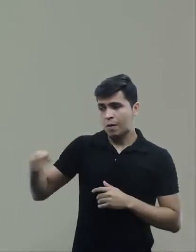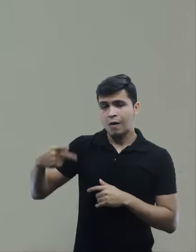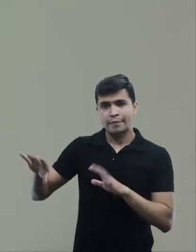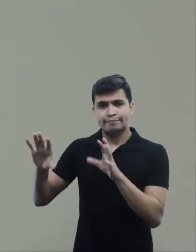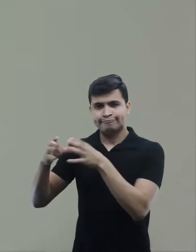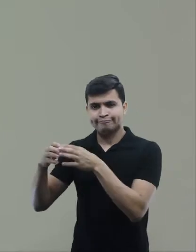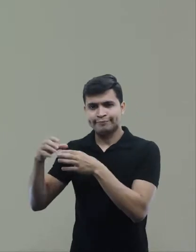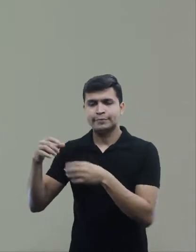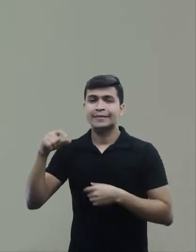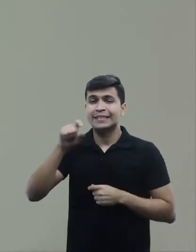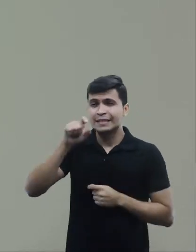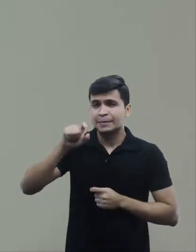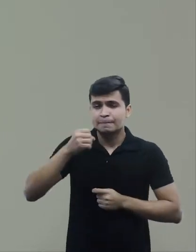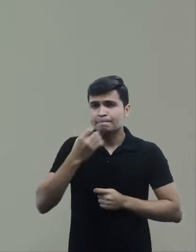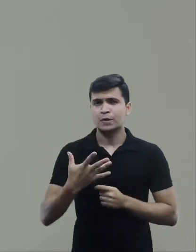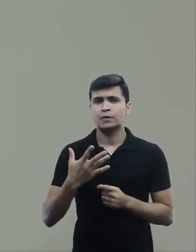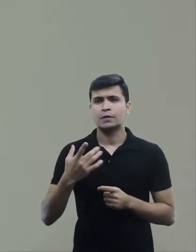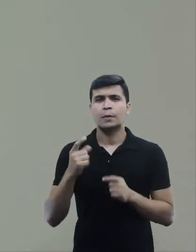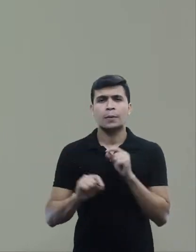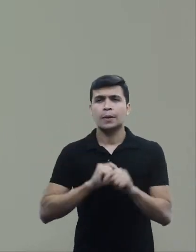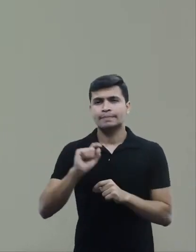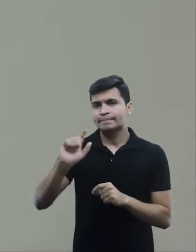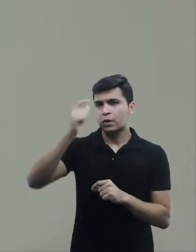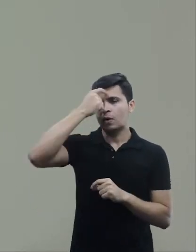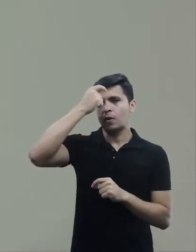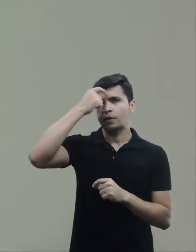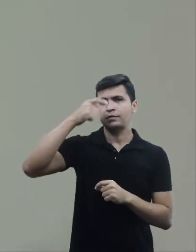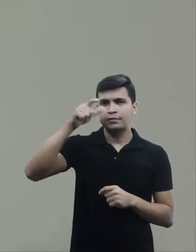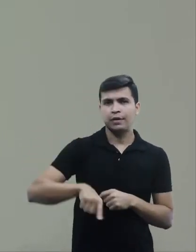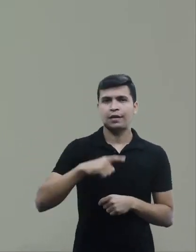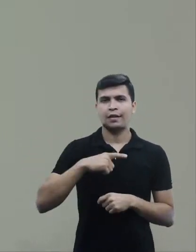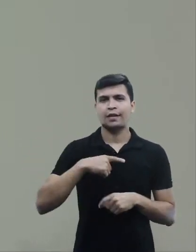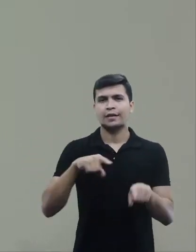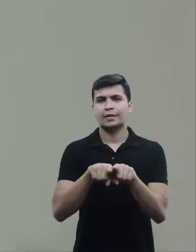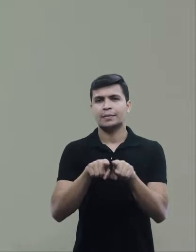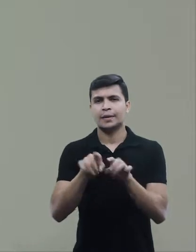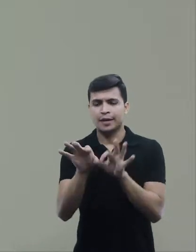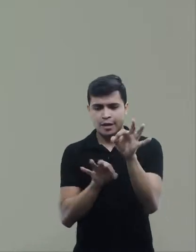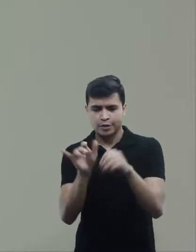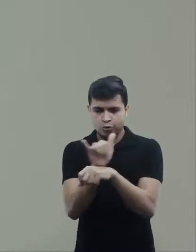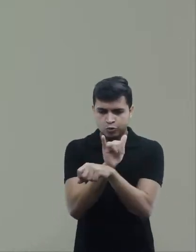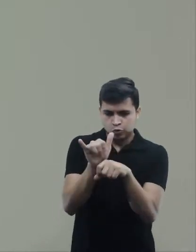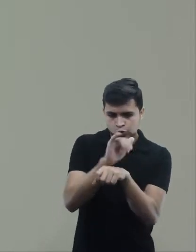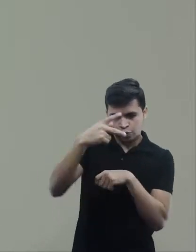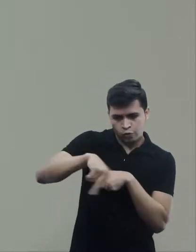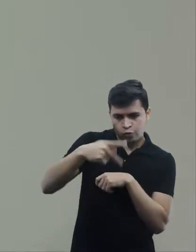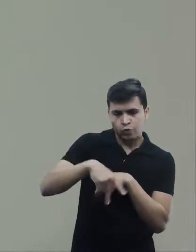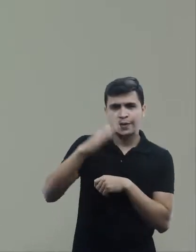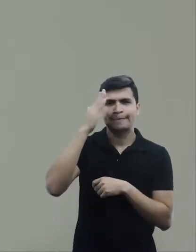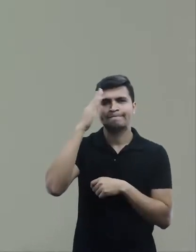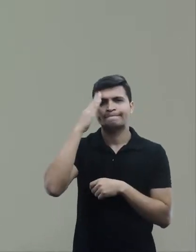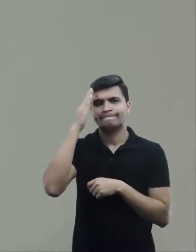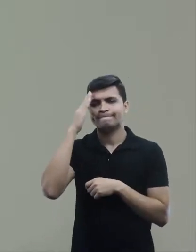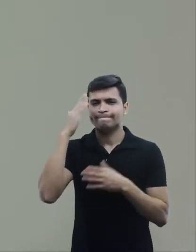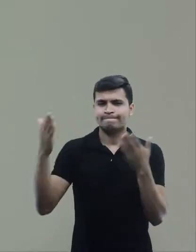coletiva. Ele é excelente para uma retomada de consciência e realinhamento do processo e para alinhar